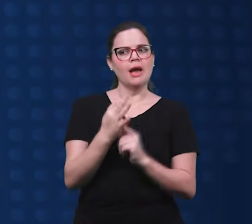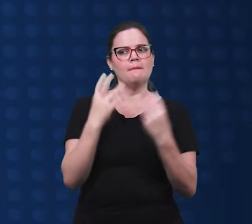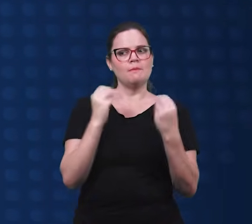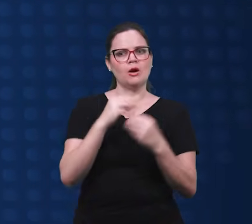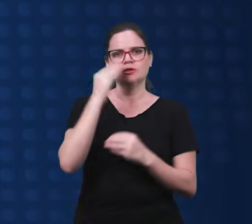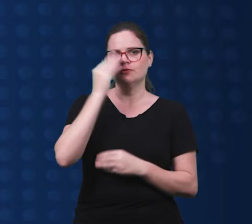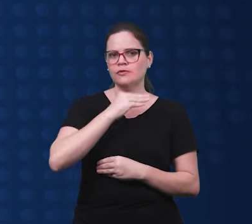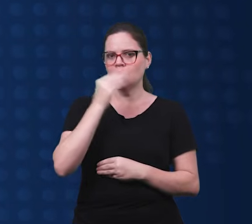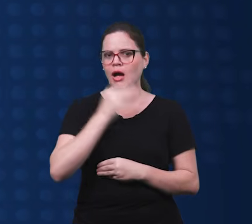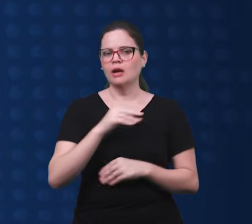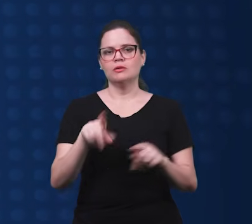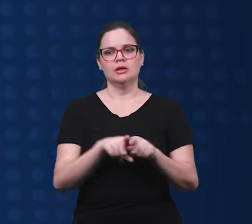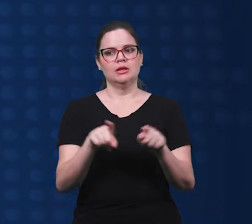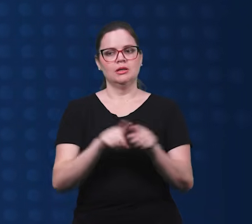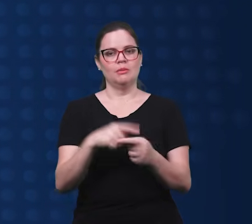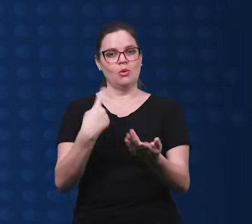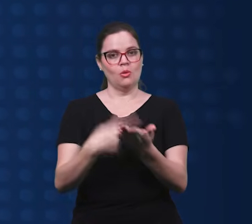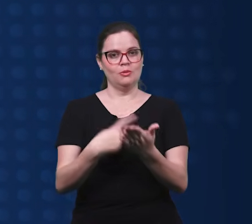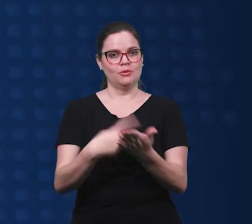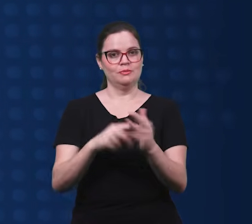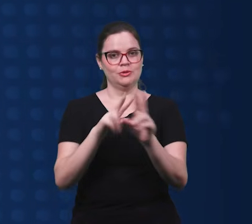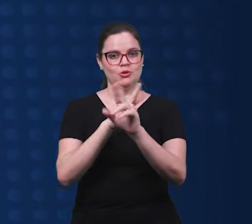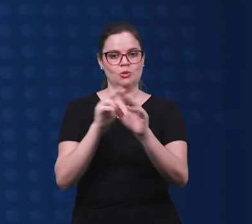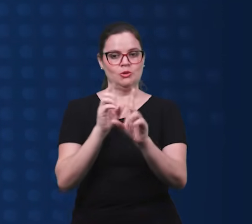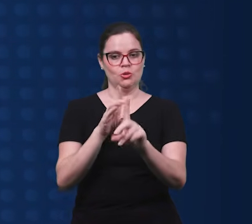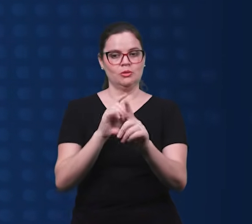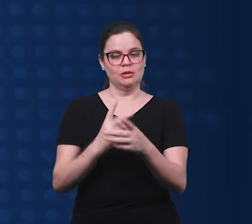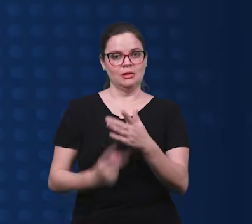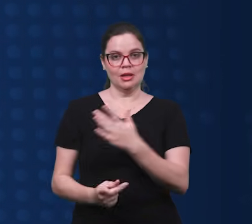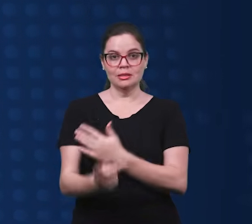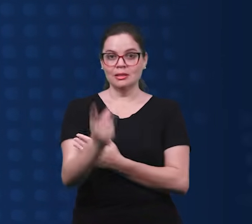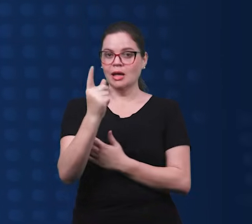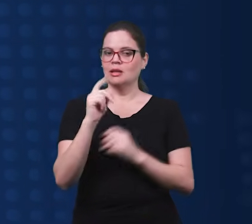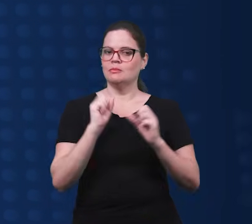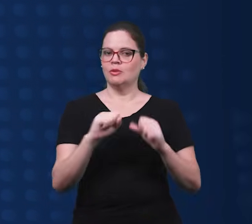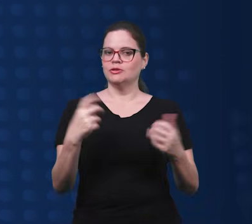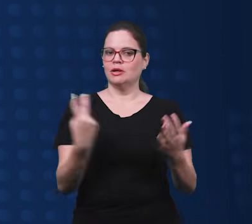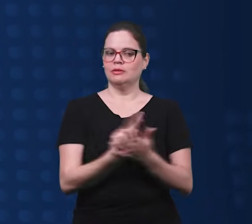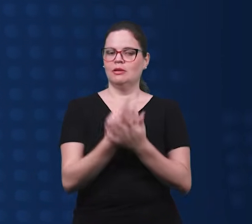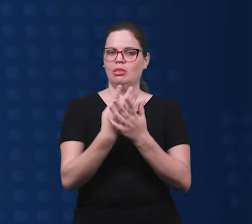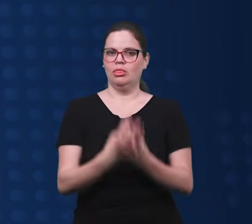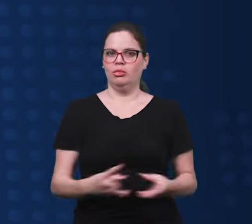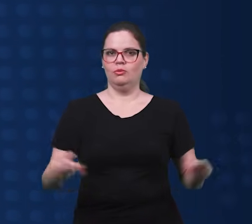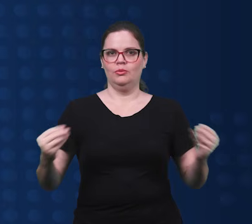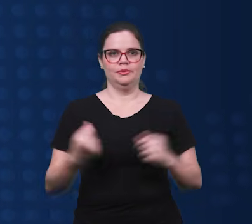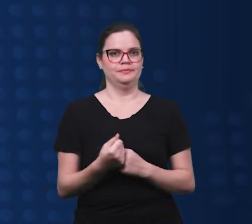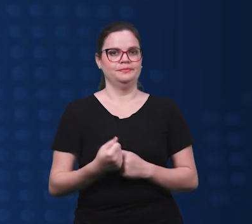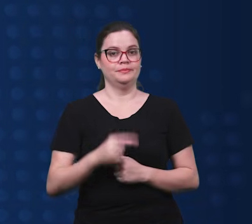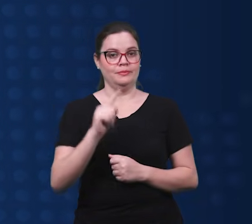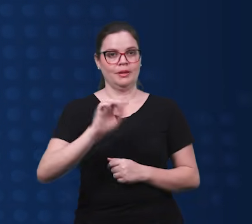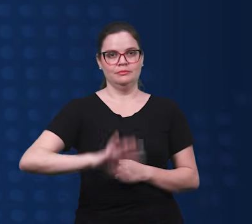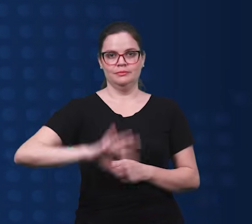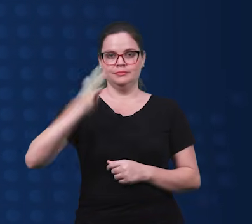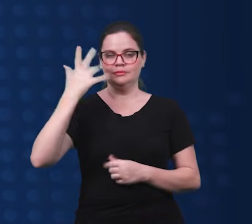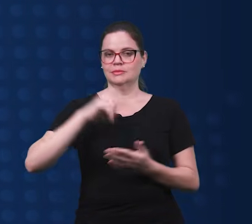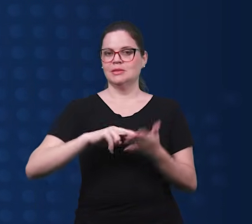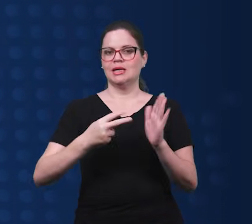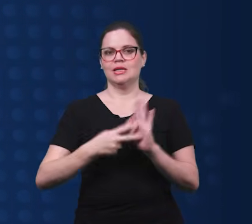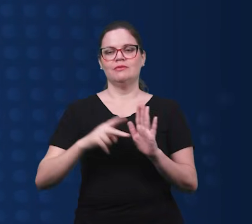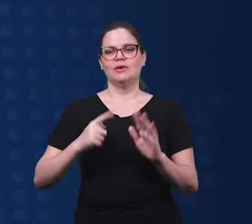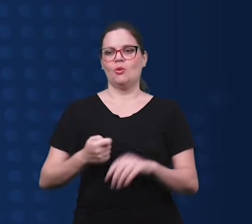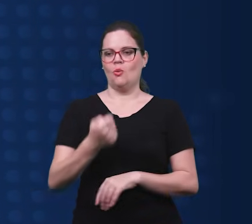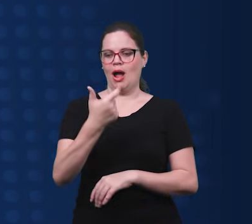os ensinamentos do Evangelho eterno. Quanto à ideia de que esses sinais indicam a proximidade do arrebatamento da